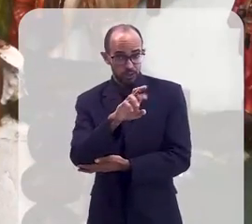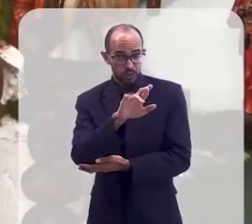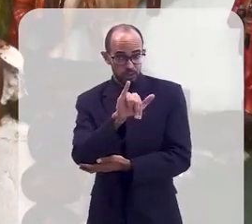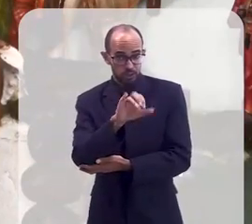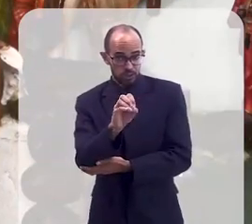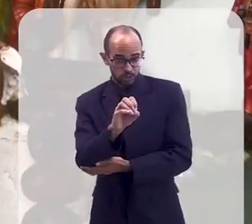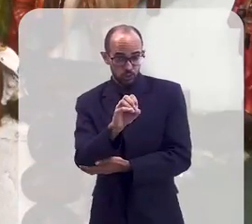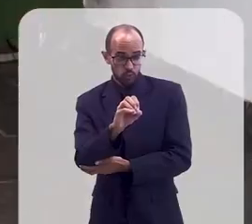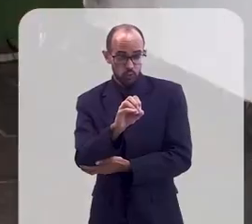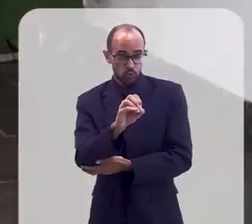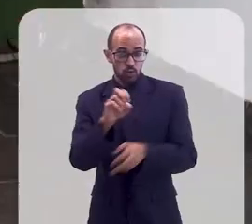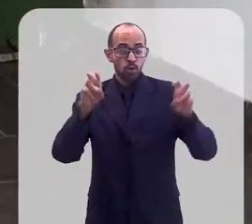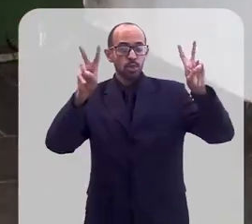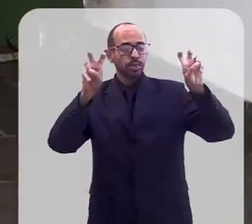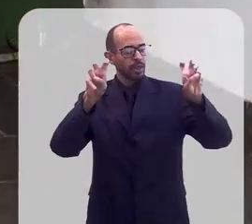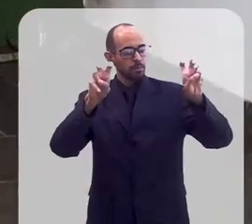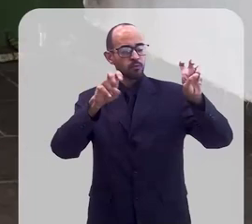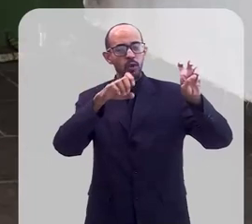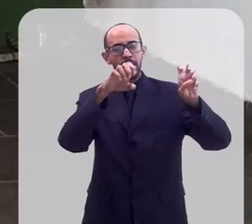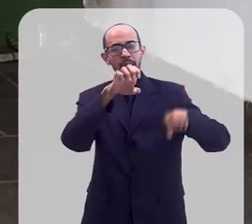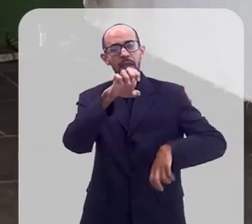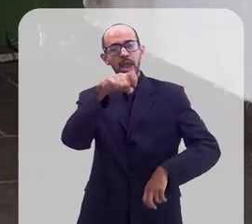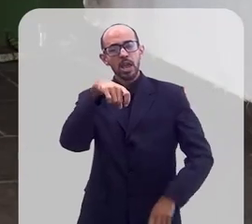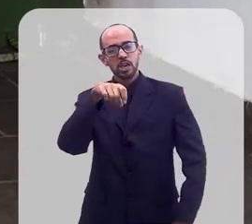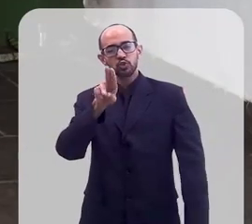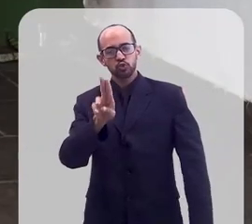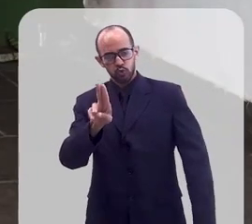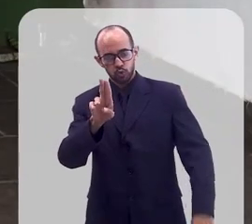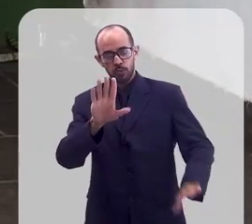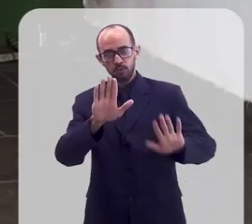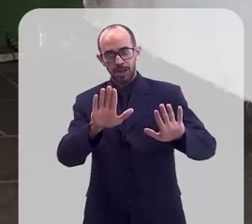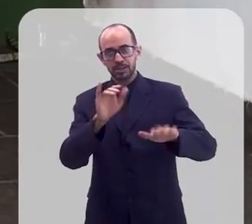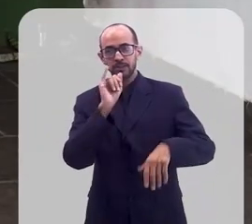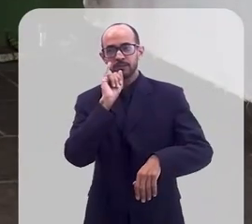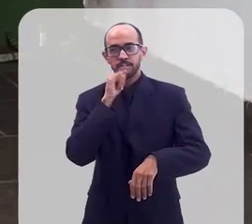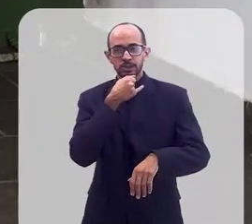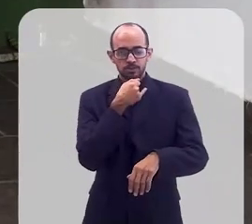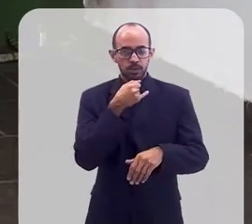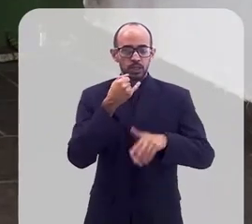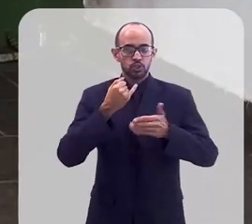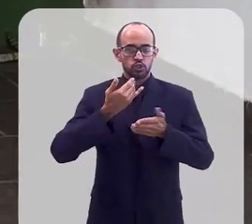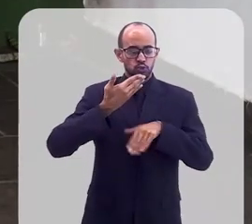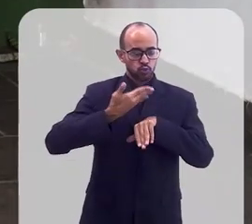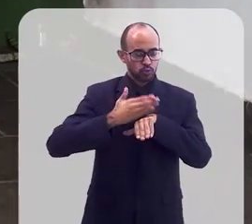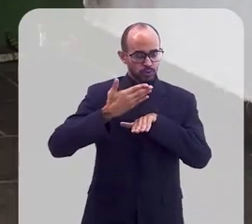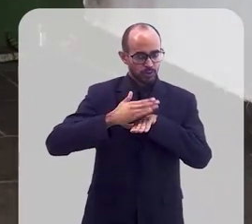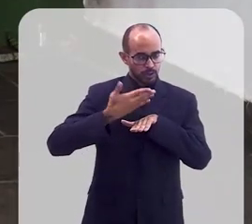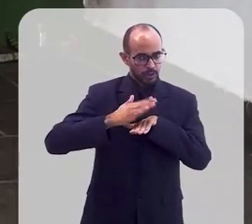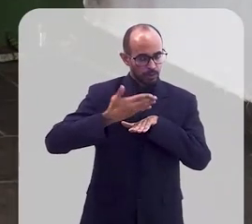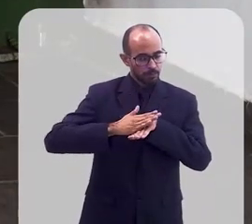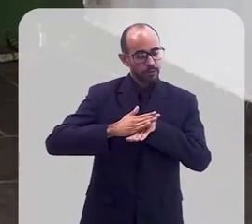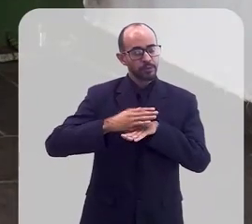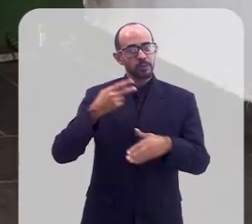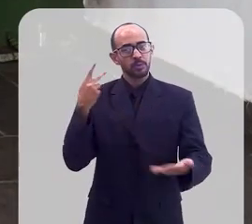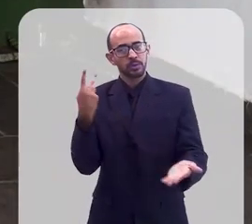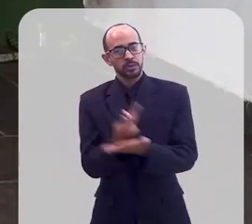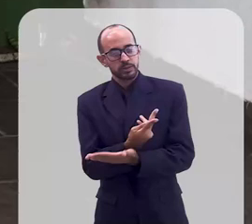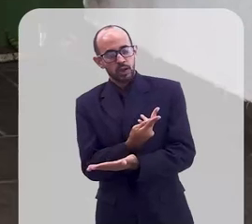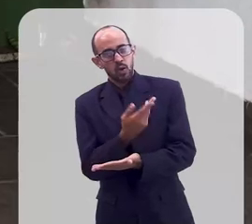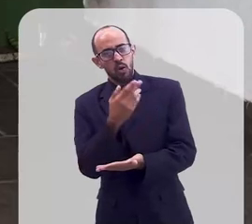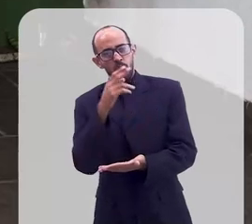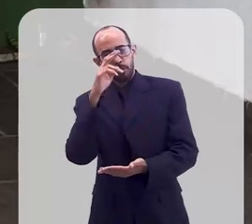Exu. Certo. E, infelizmente, durante o ensaio técnico, tiveram algumas pessoas